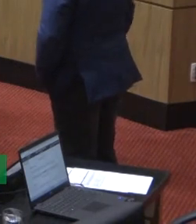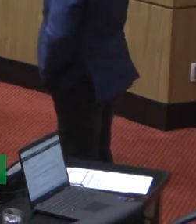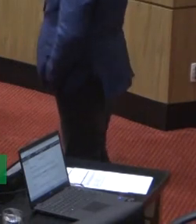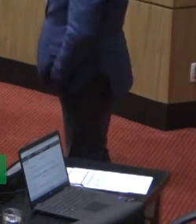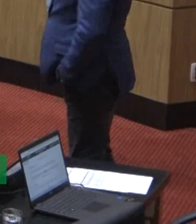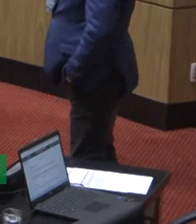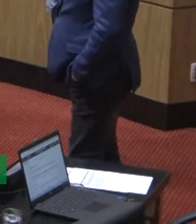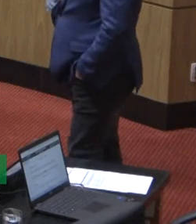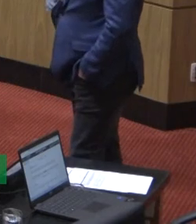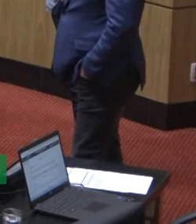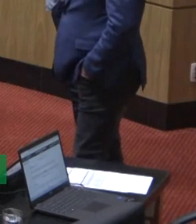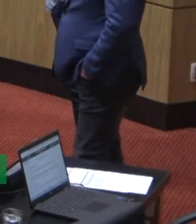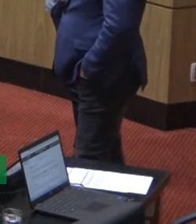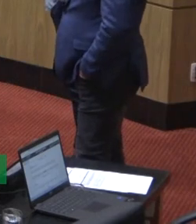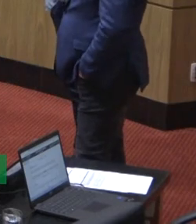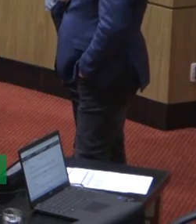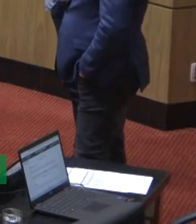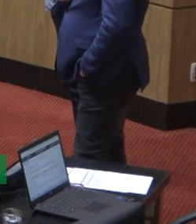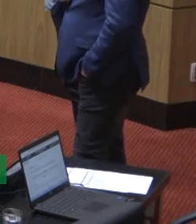mantendo